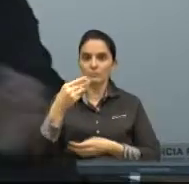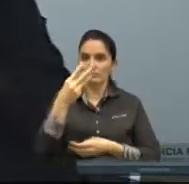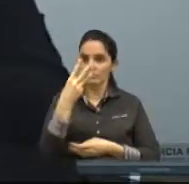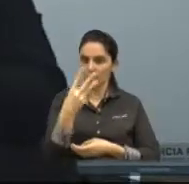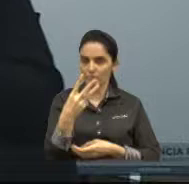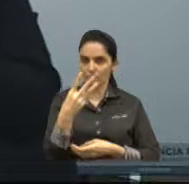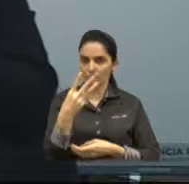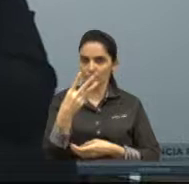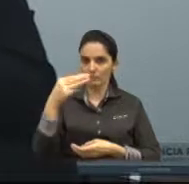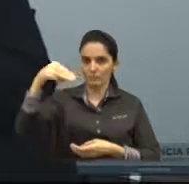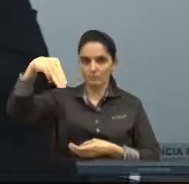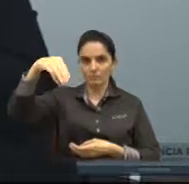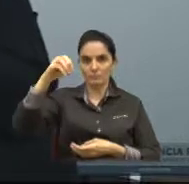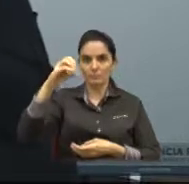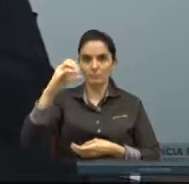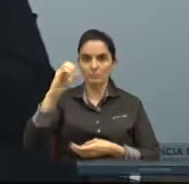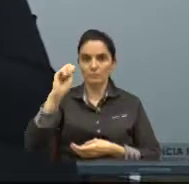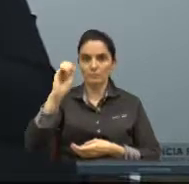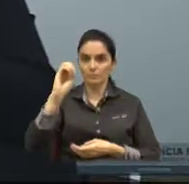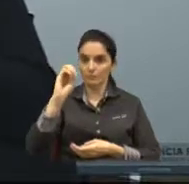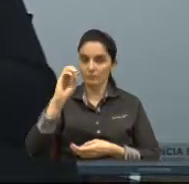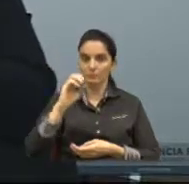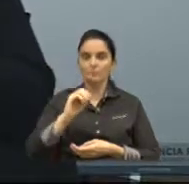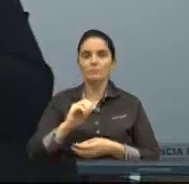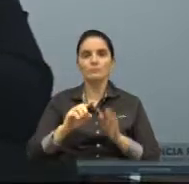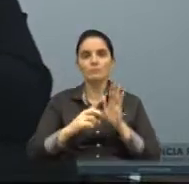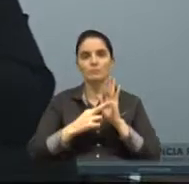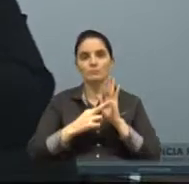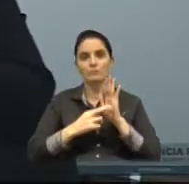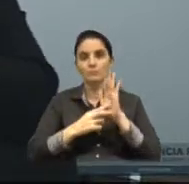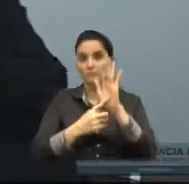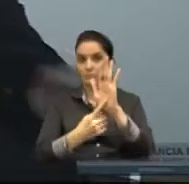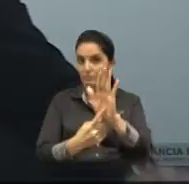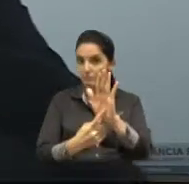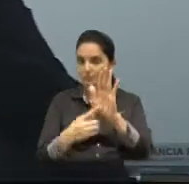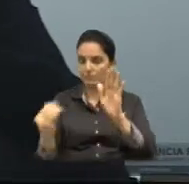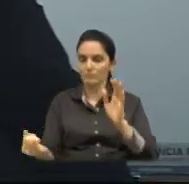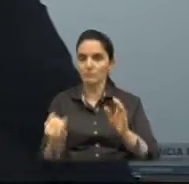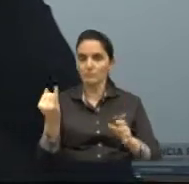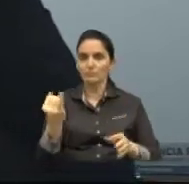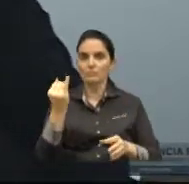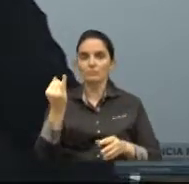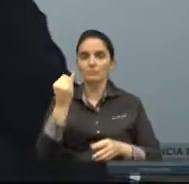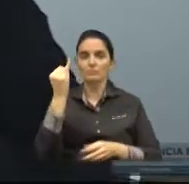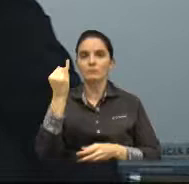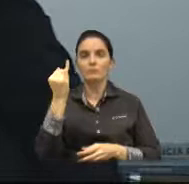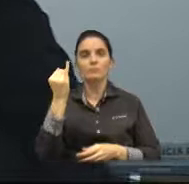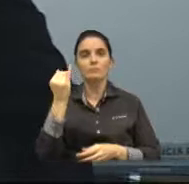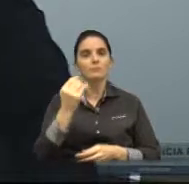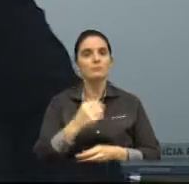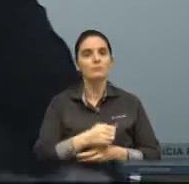três moções que mostram a importância, né, das